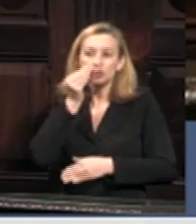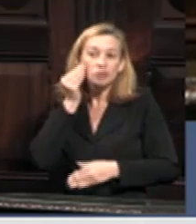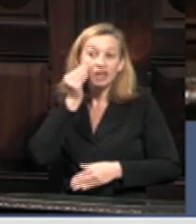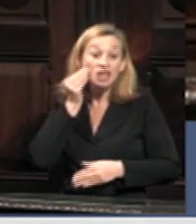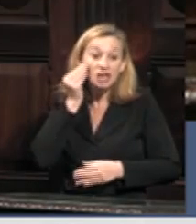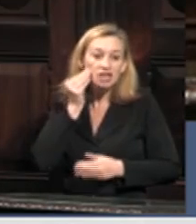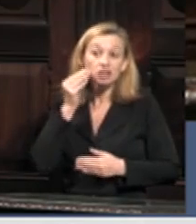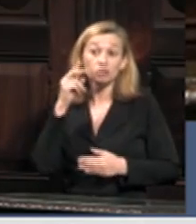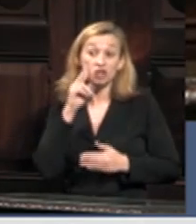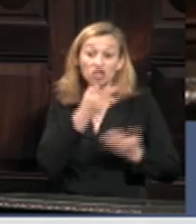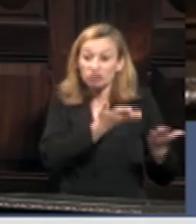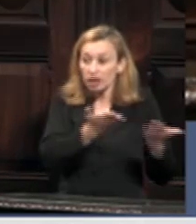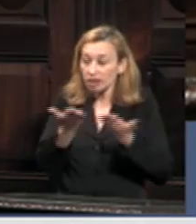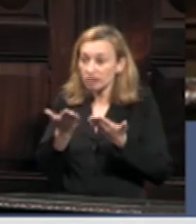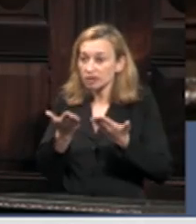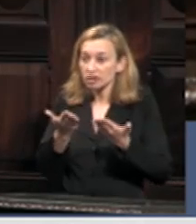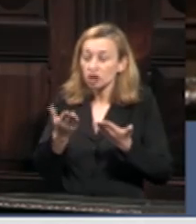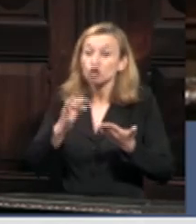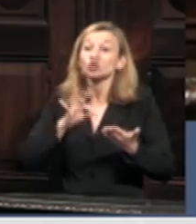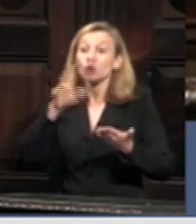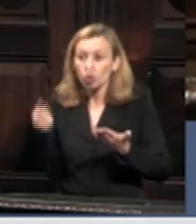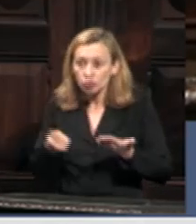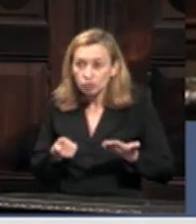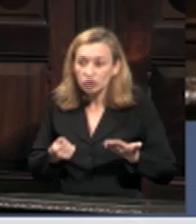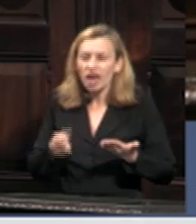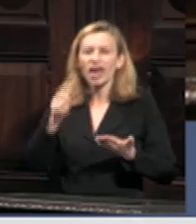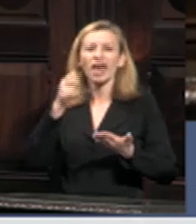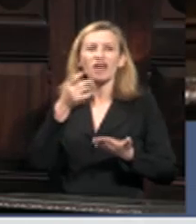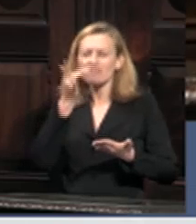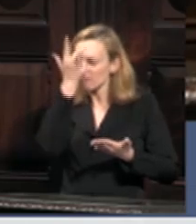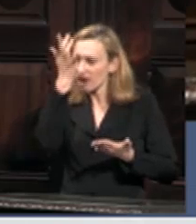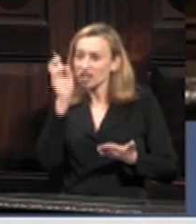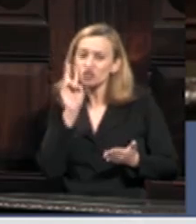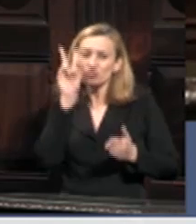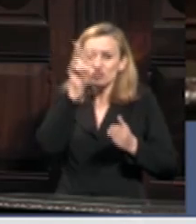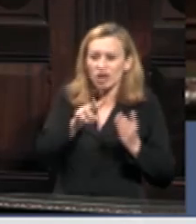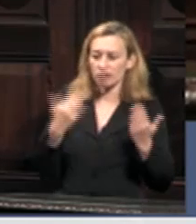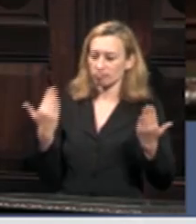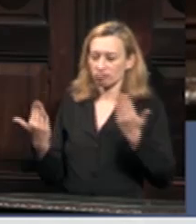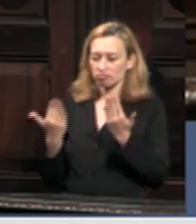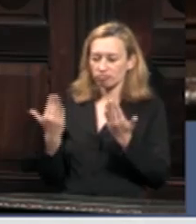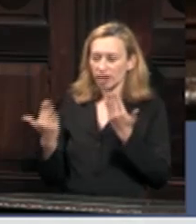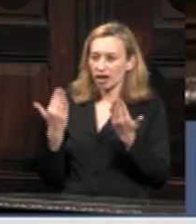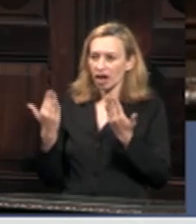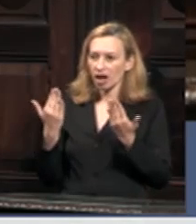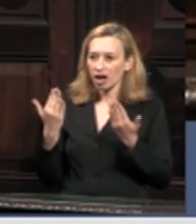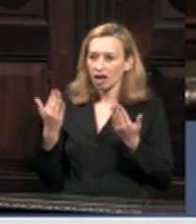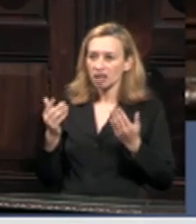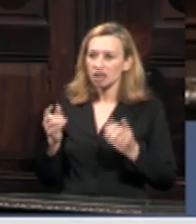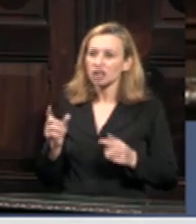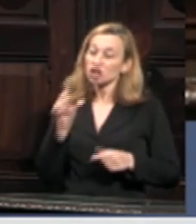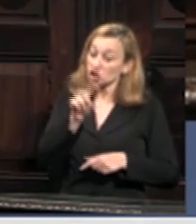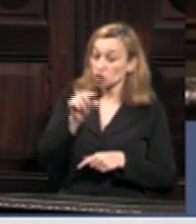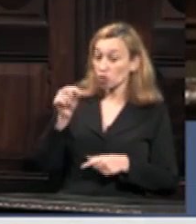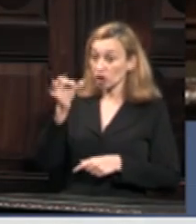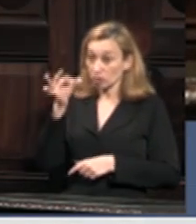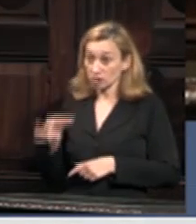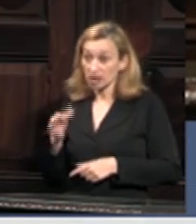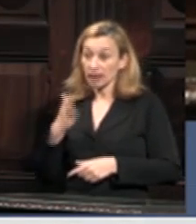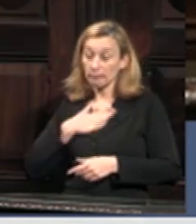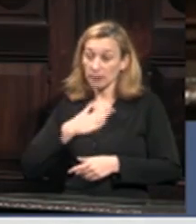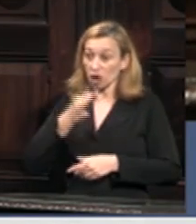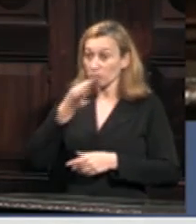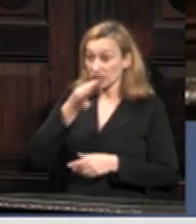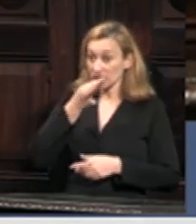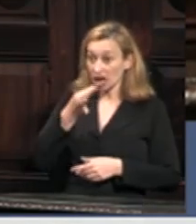está aí, à vista de todos. É fácil olhar e comparar e tomar a decisão, na minha opinião,